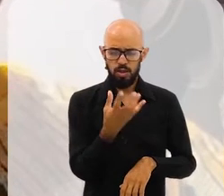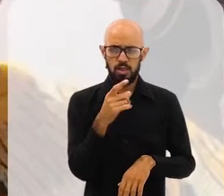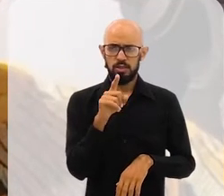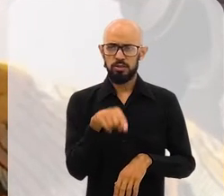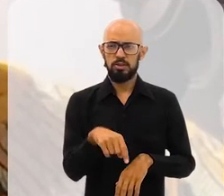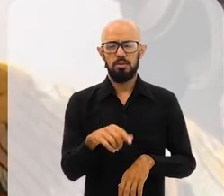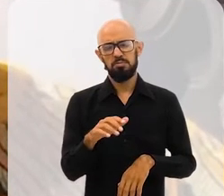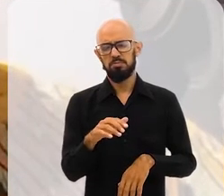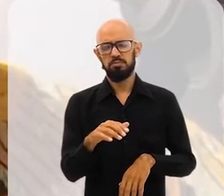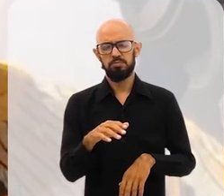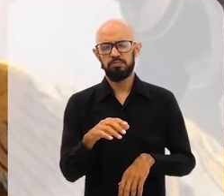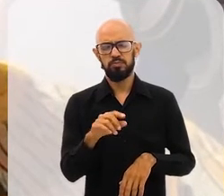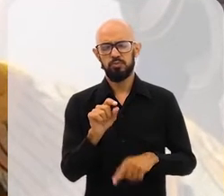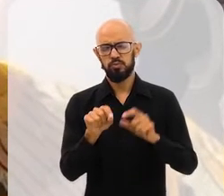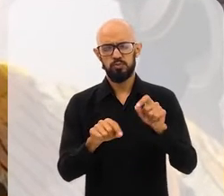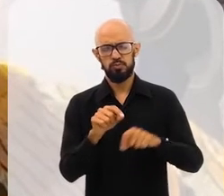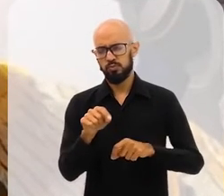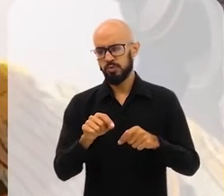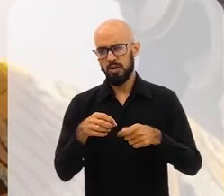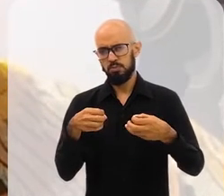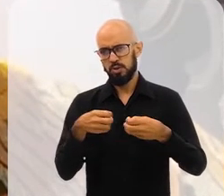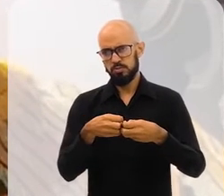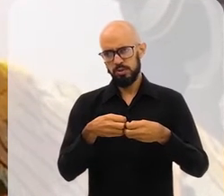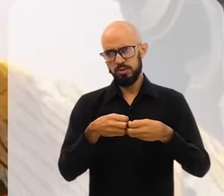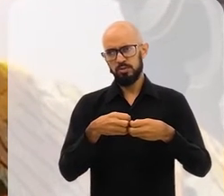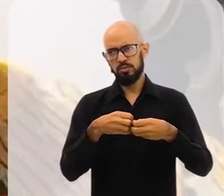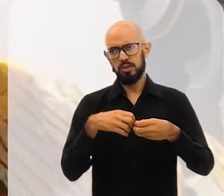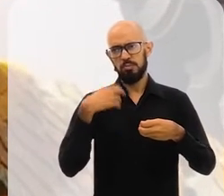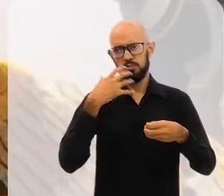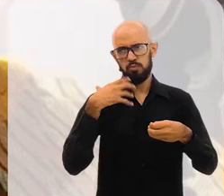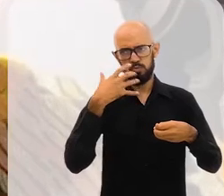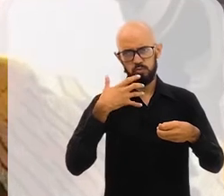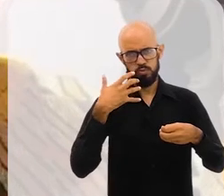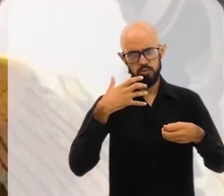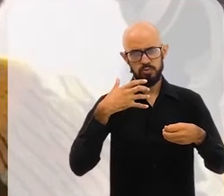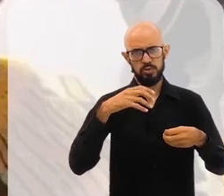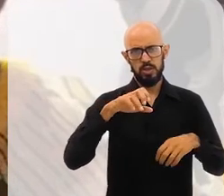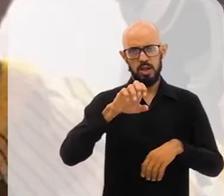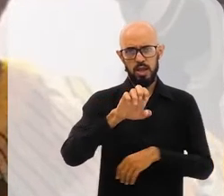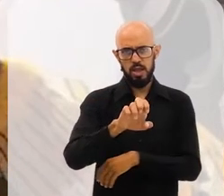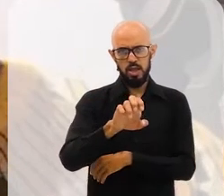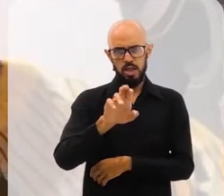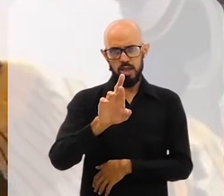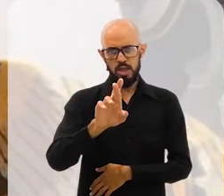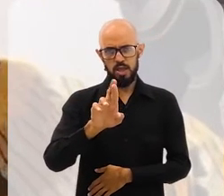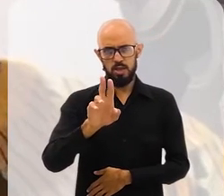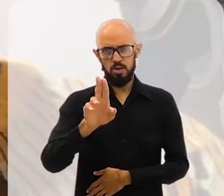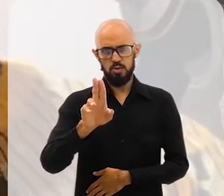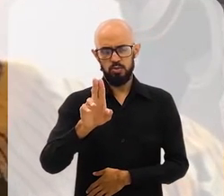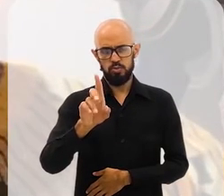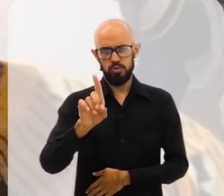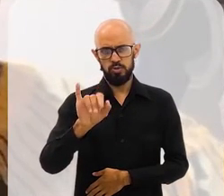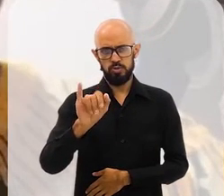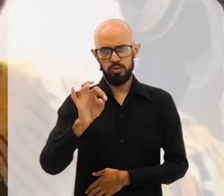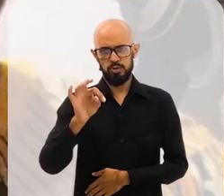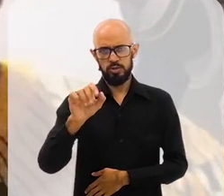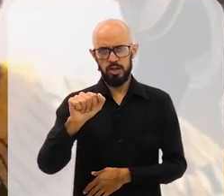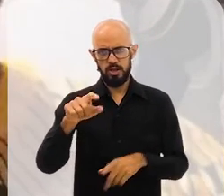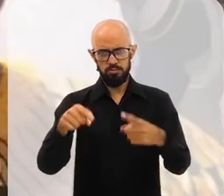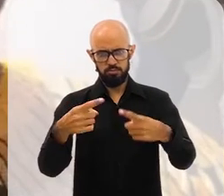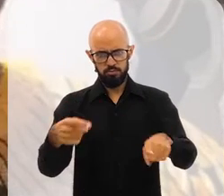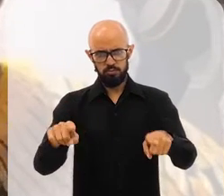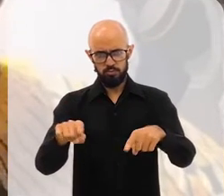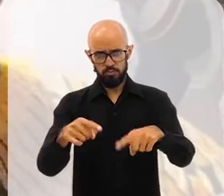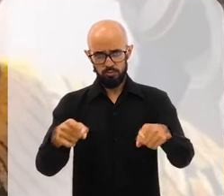comentada de aproximação da música dita erudita de